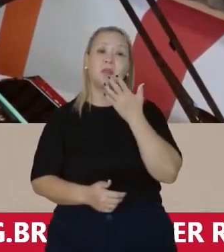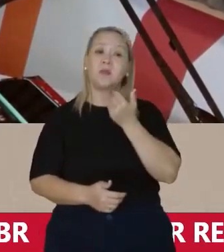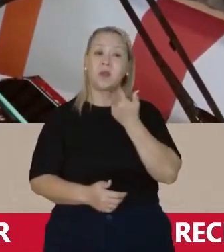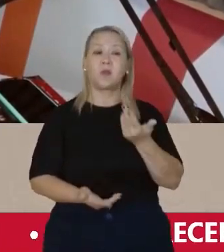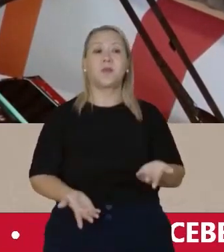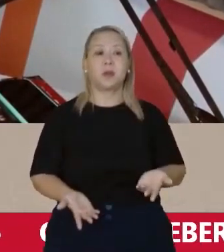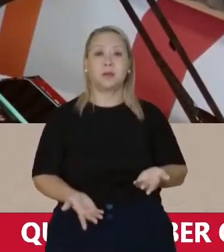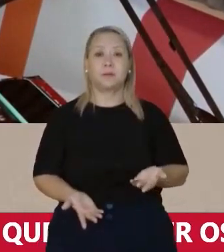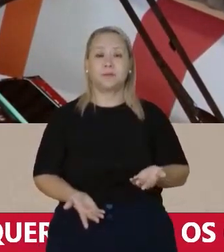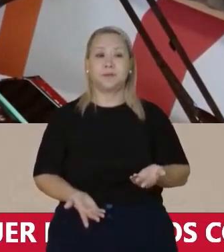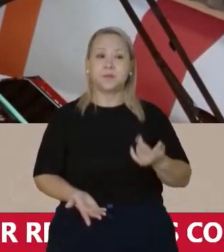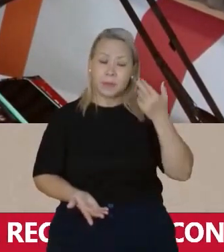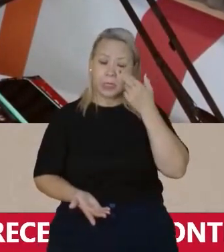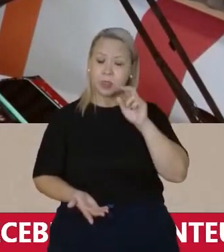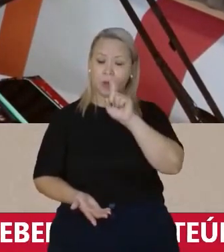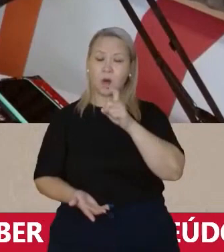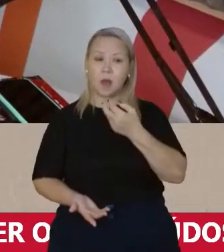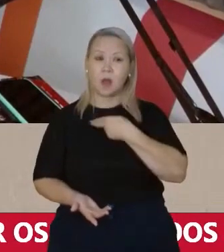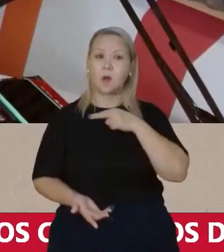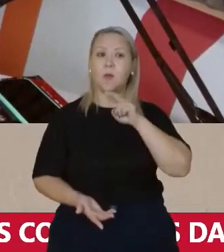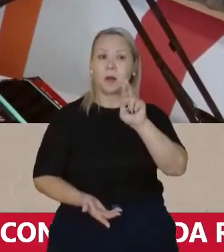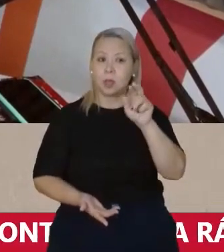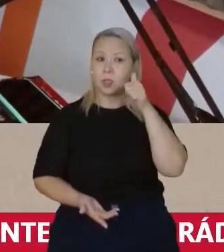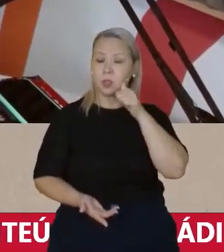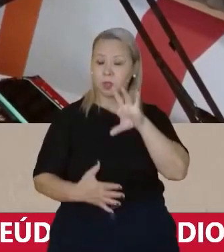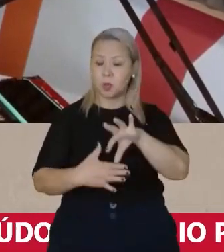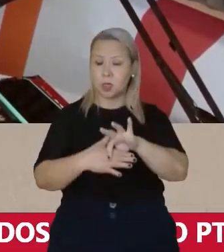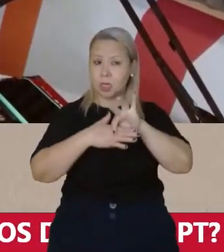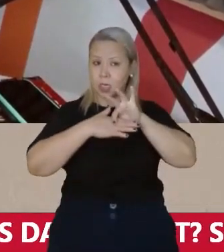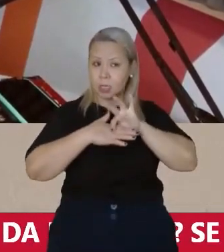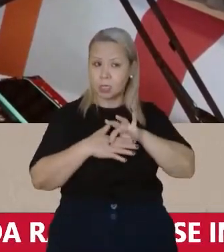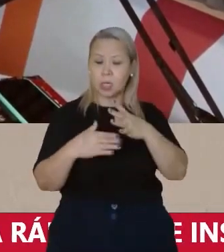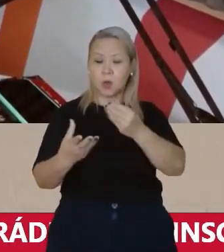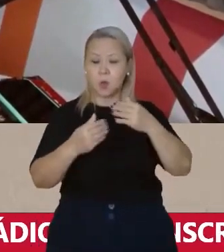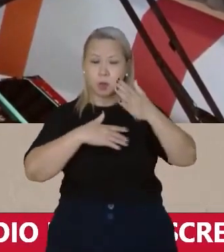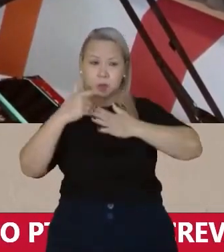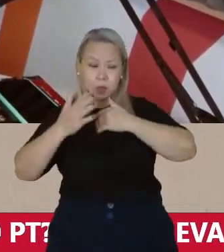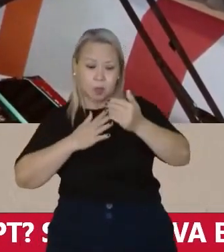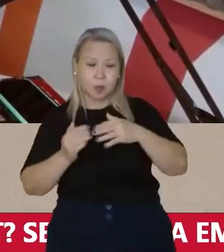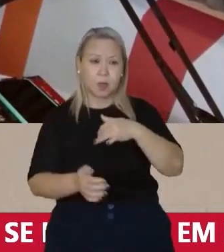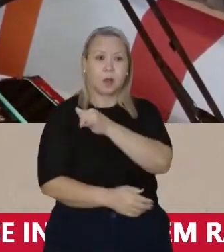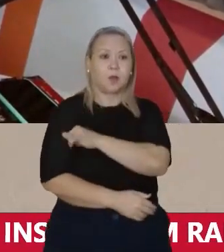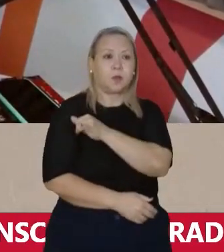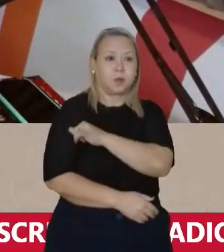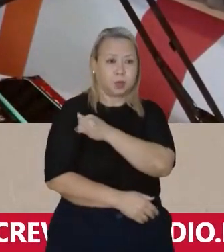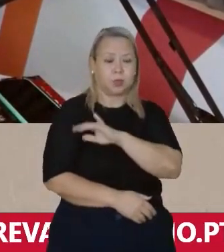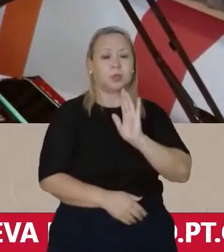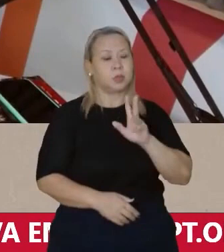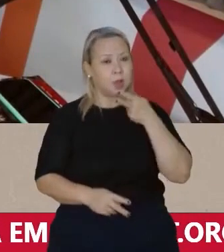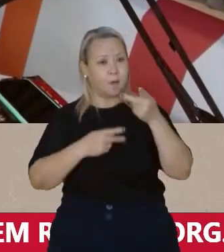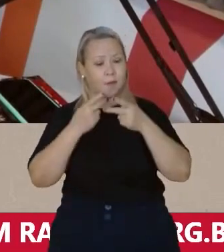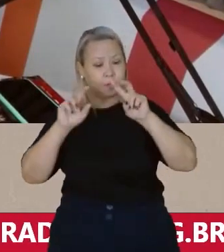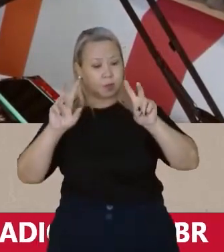é uma religiosa, né, uma liderança religiosa muito atuante na Baixada. A gente já falou aqui disso.